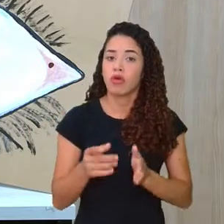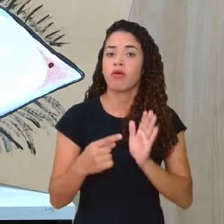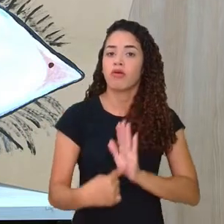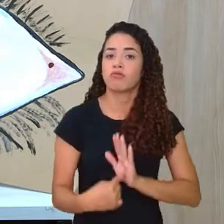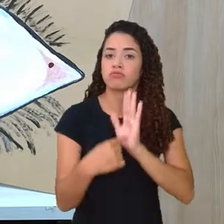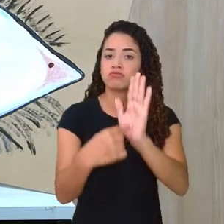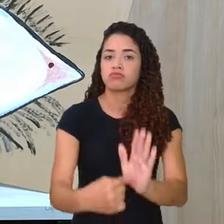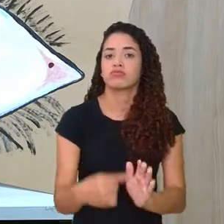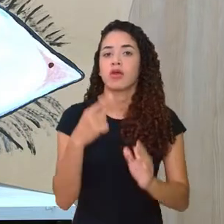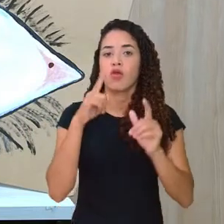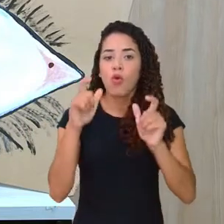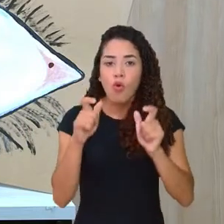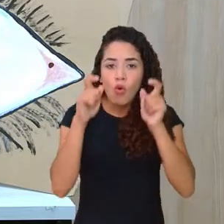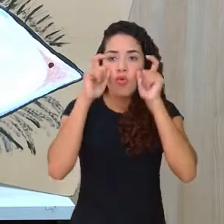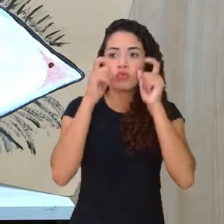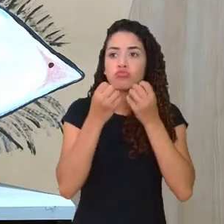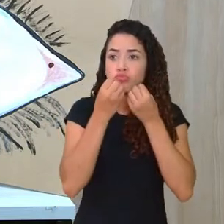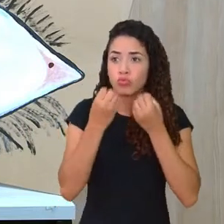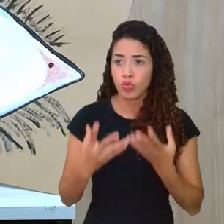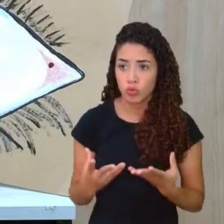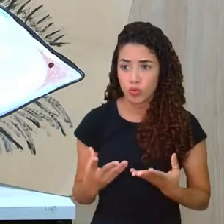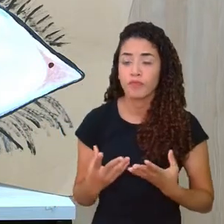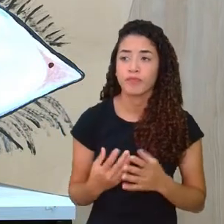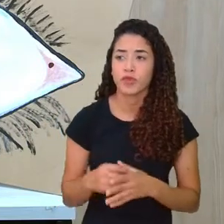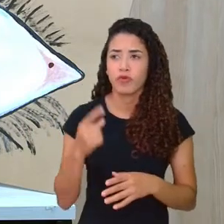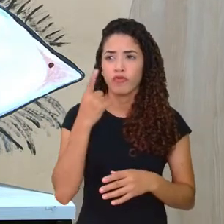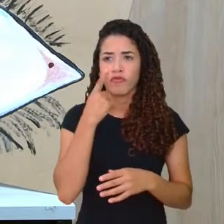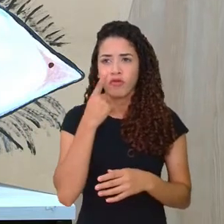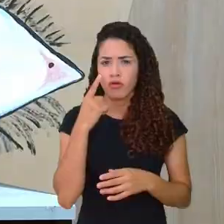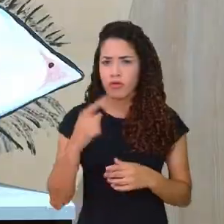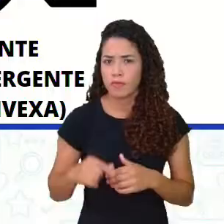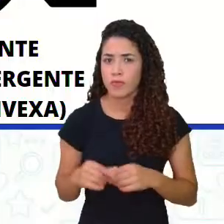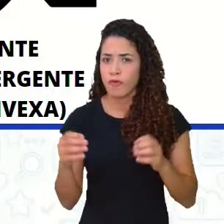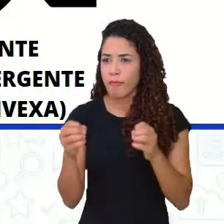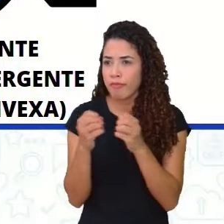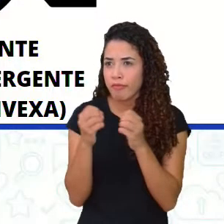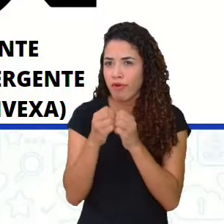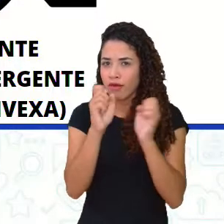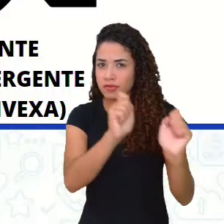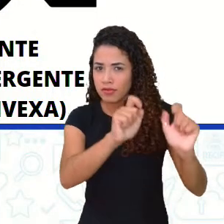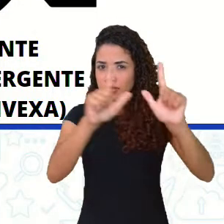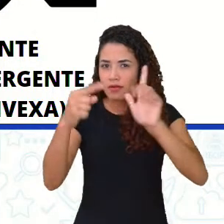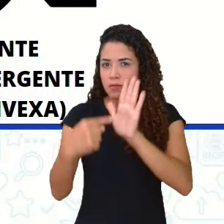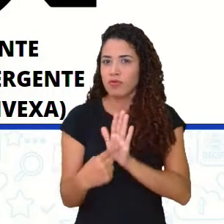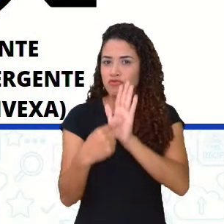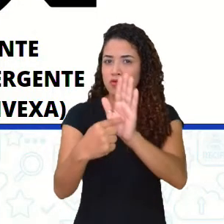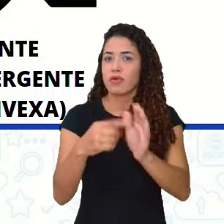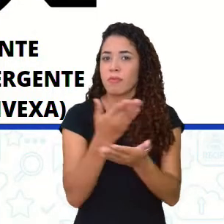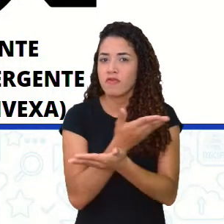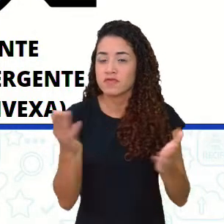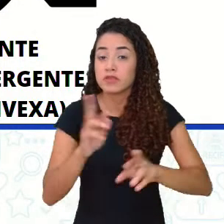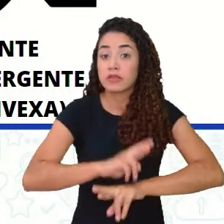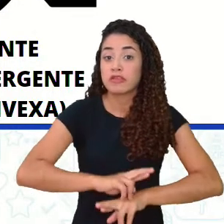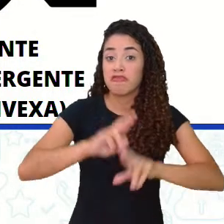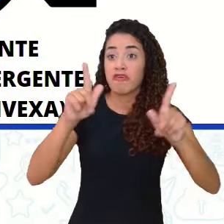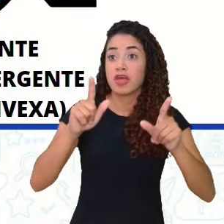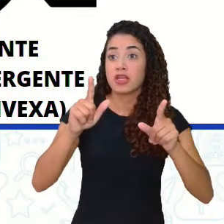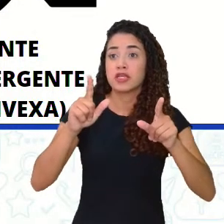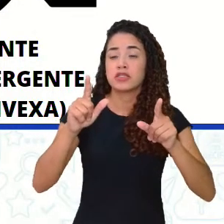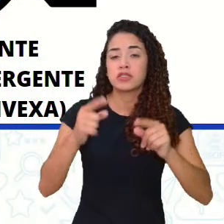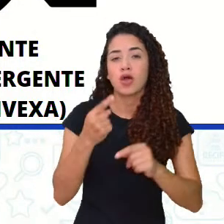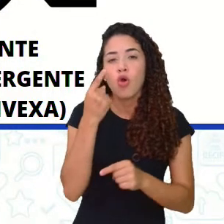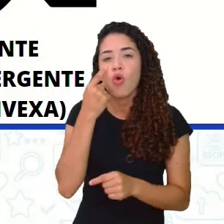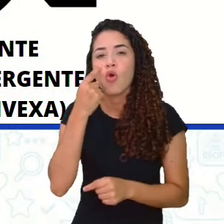Vamos acompanhar comigo, que eu vou agora, mais uma vez, para bem pertinho da tela, para mostrar a vocês a diferença aí entre um olho